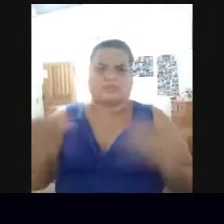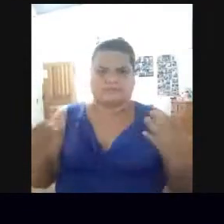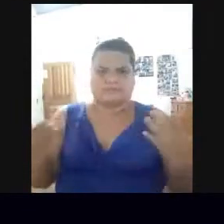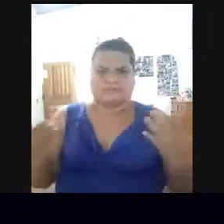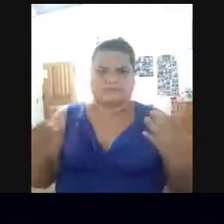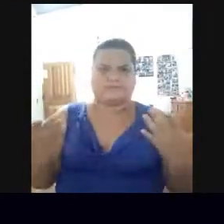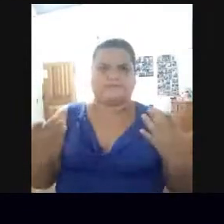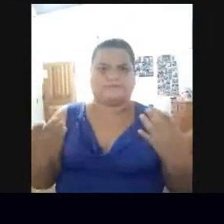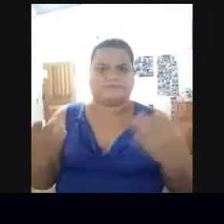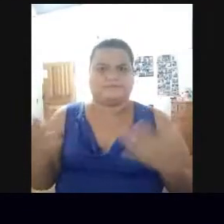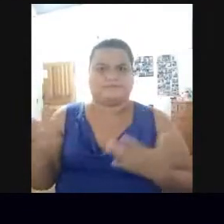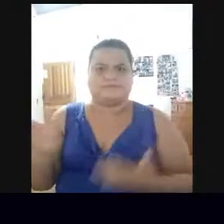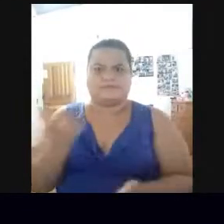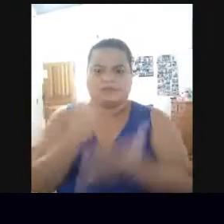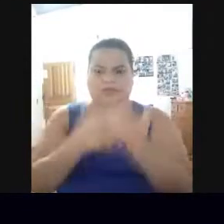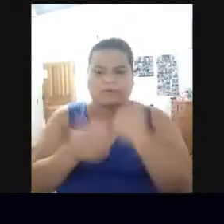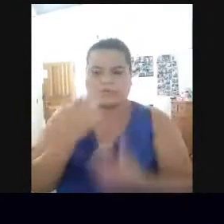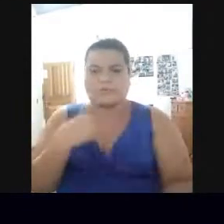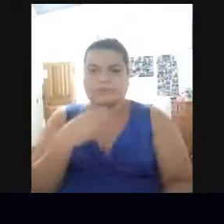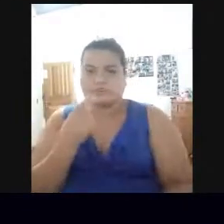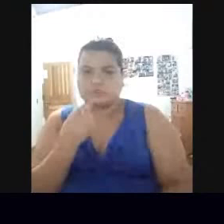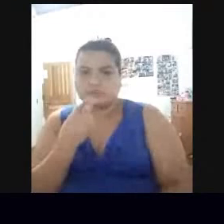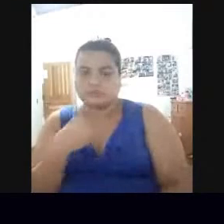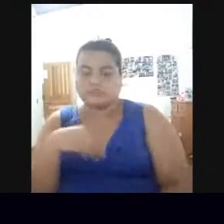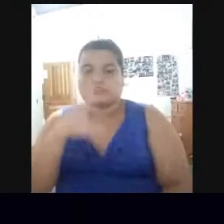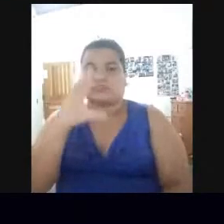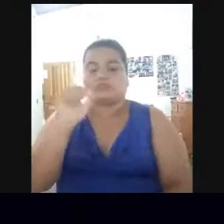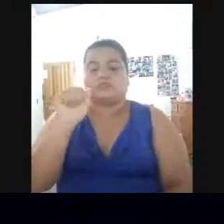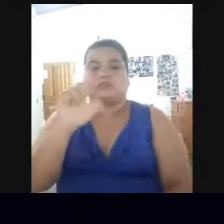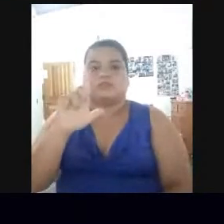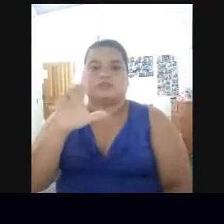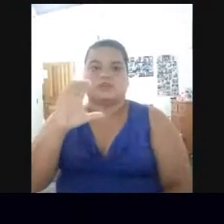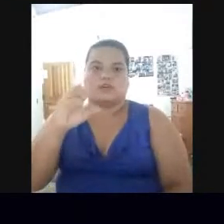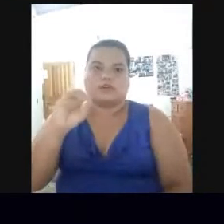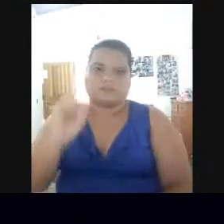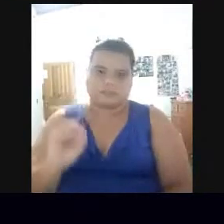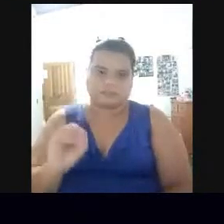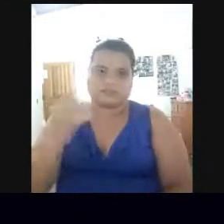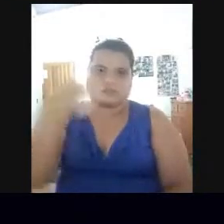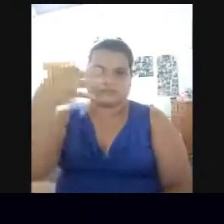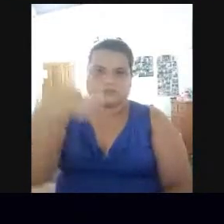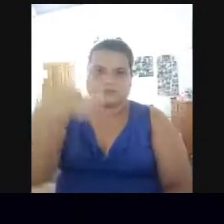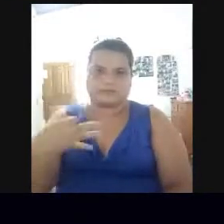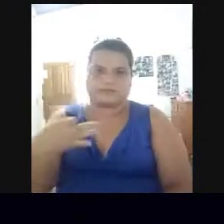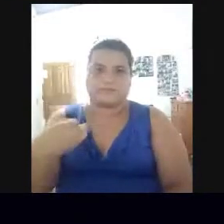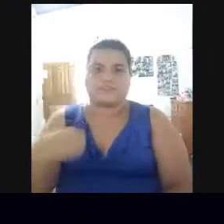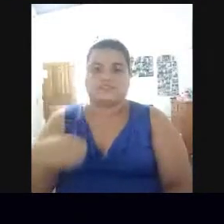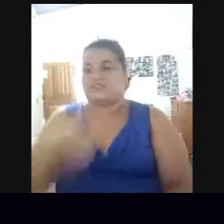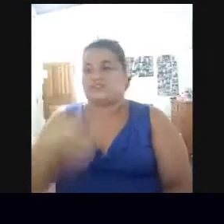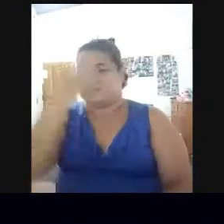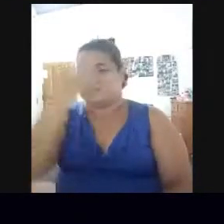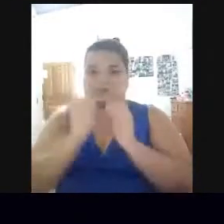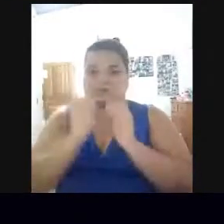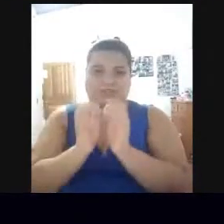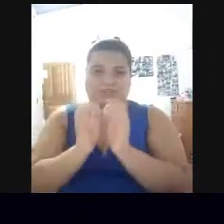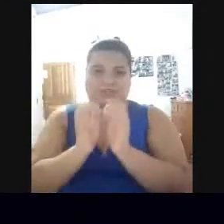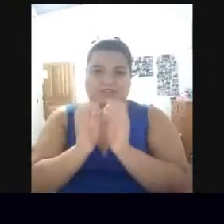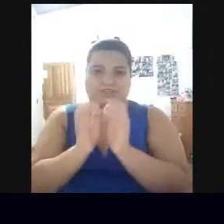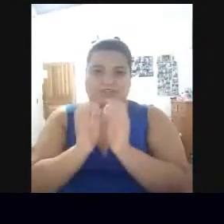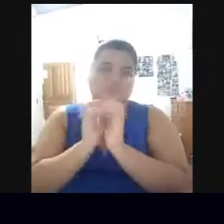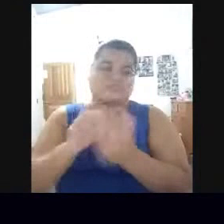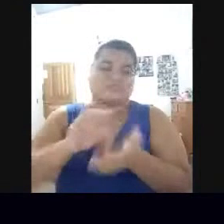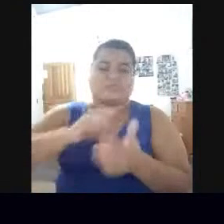isso, dessa adequação. Só que aí eu vou ser bem sincera com você. No caso do autismo, a gente tem essas outras questões, como eu falei, da seletividade,